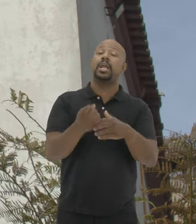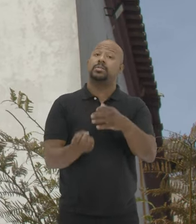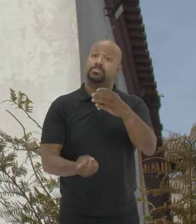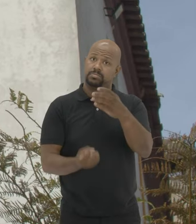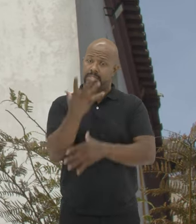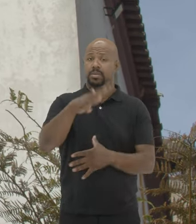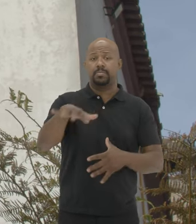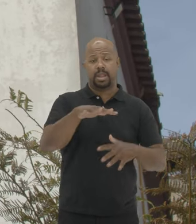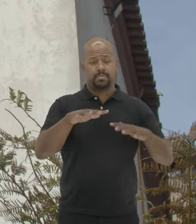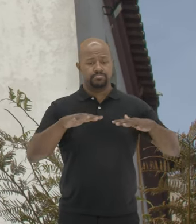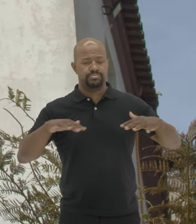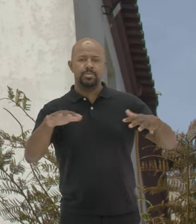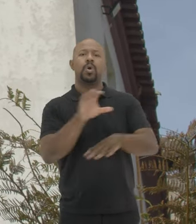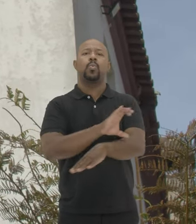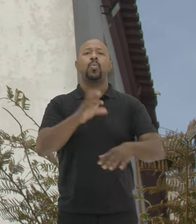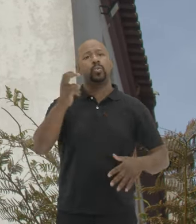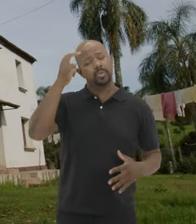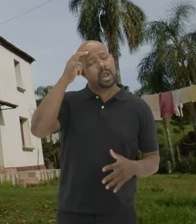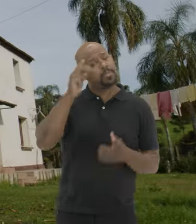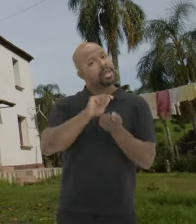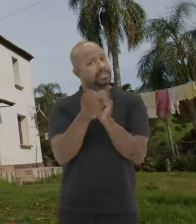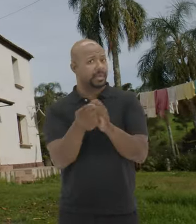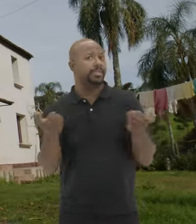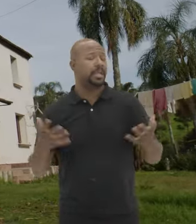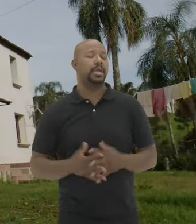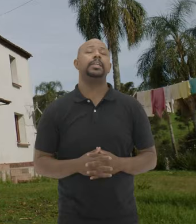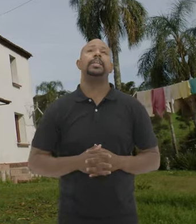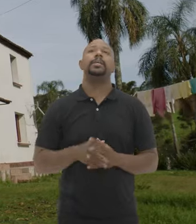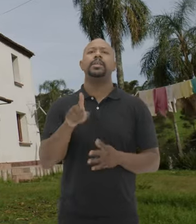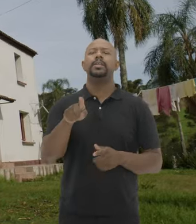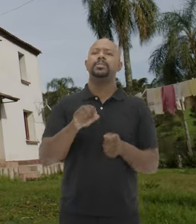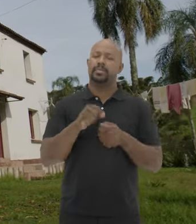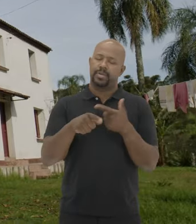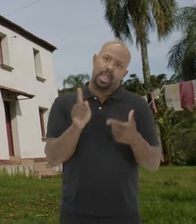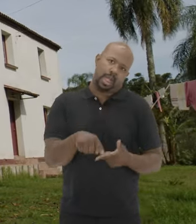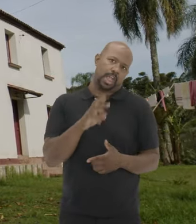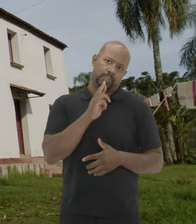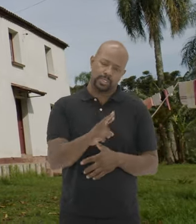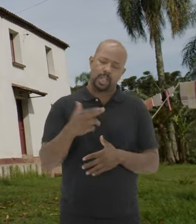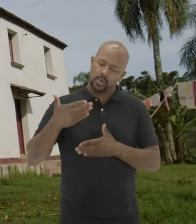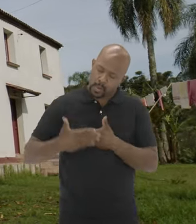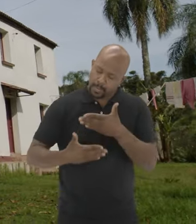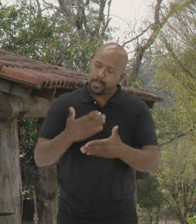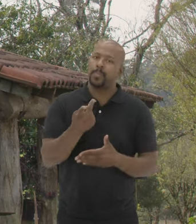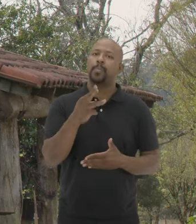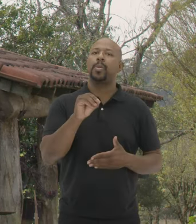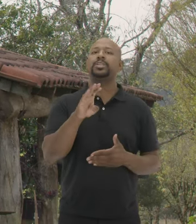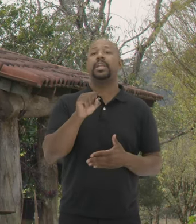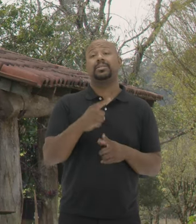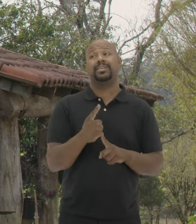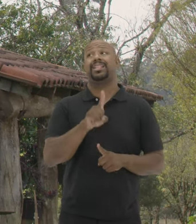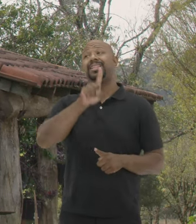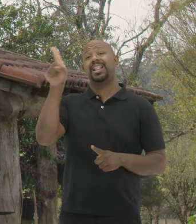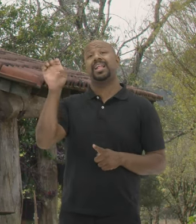Então, criam, na verdade, uma paisagem cultural para poder se adaptar. E isso é resultado do processo que